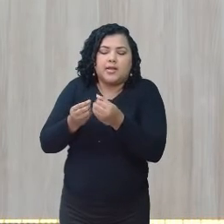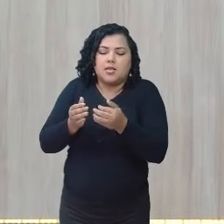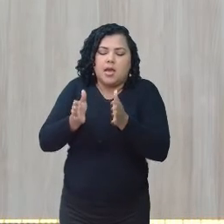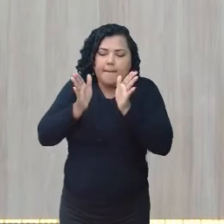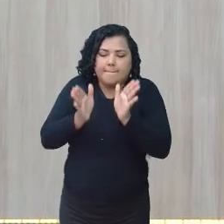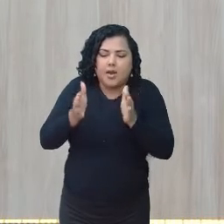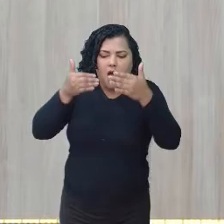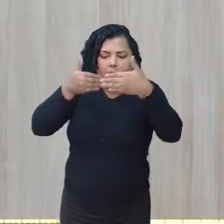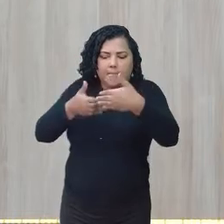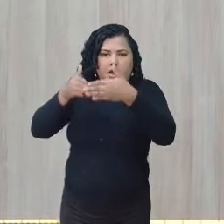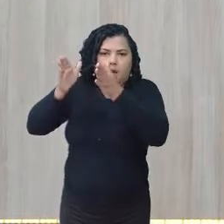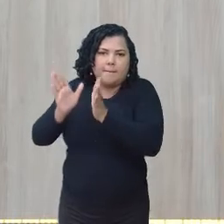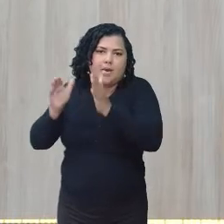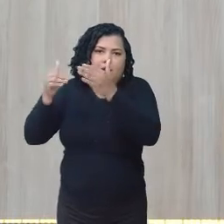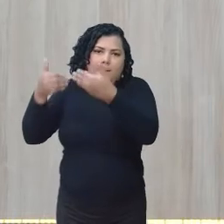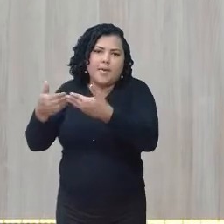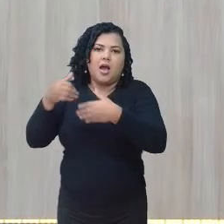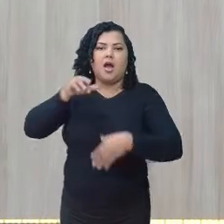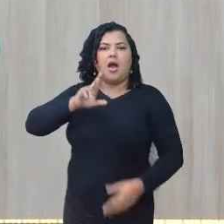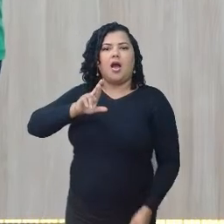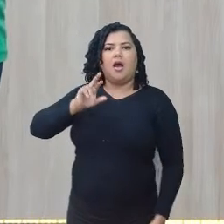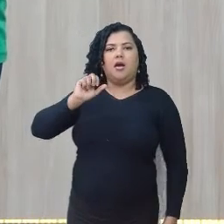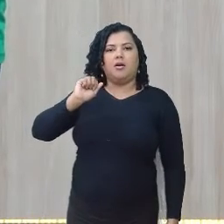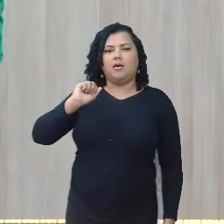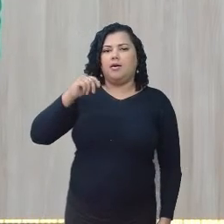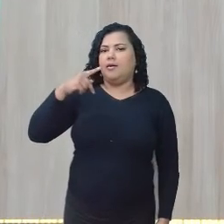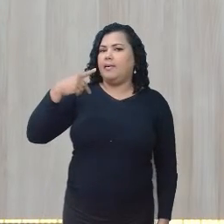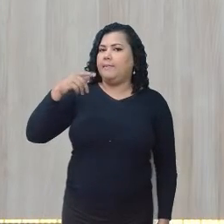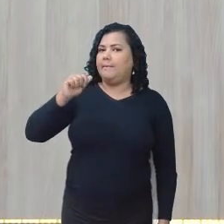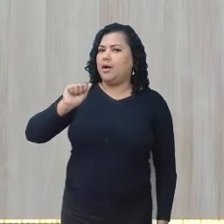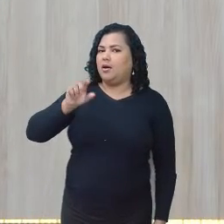né, de rapadura, que eram